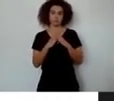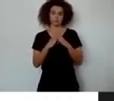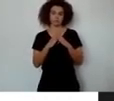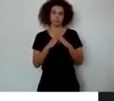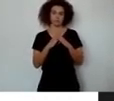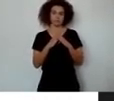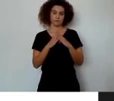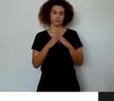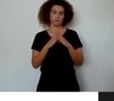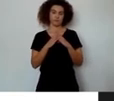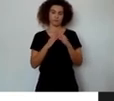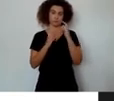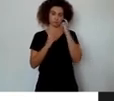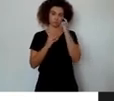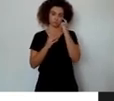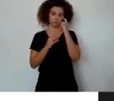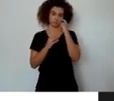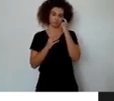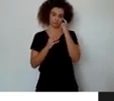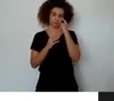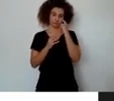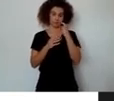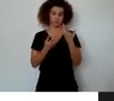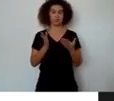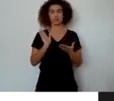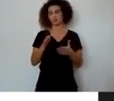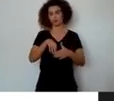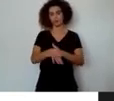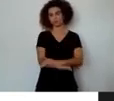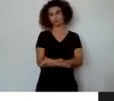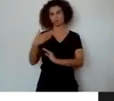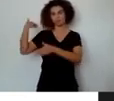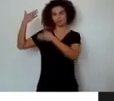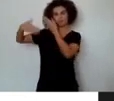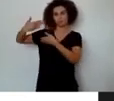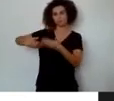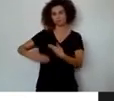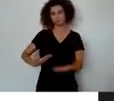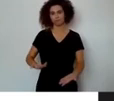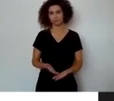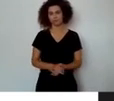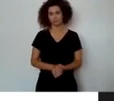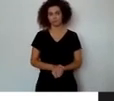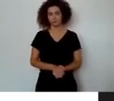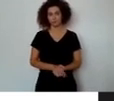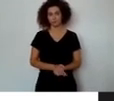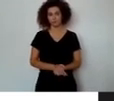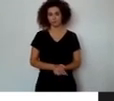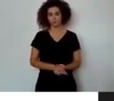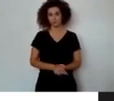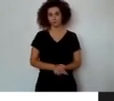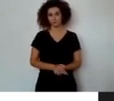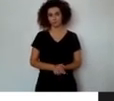abraçou e isso ficou bastante, né, enraizado, assim, nas nossas relações, e é preciso pensar sobre esse embranquecimento também,